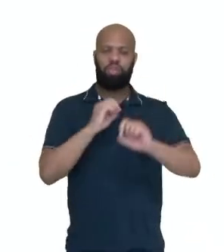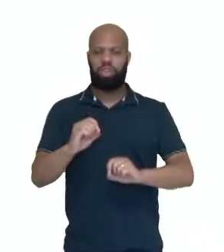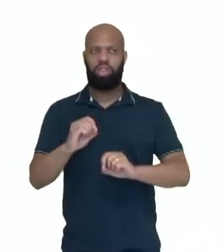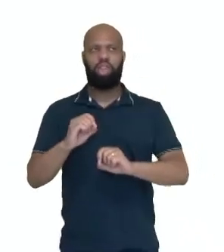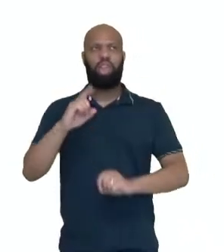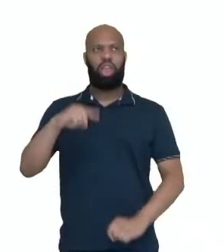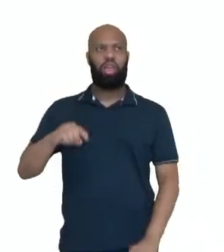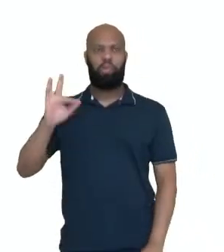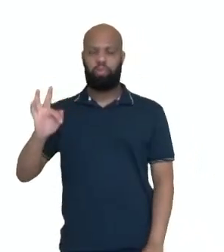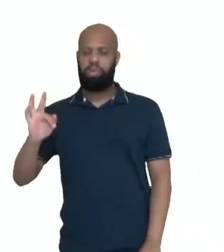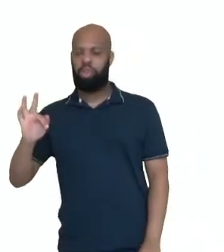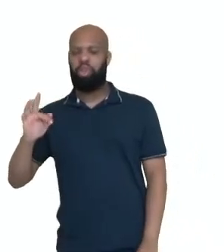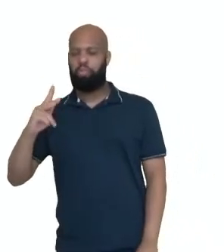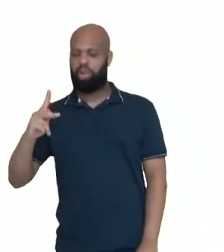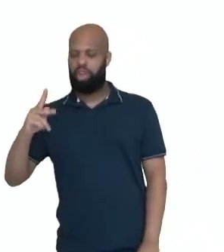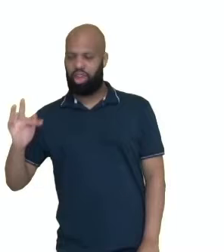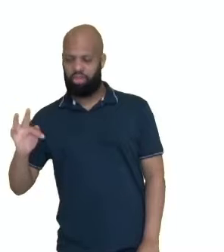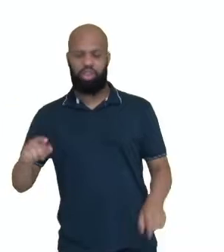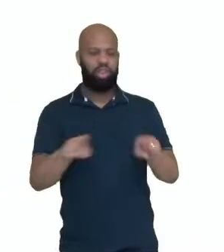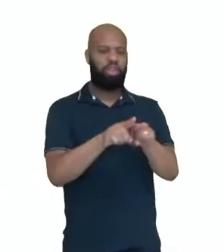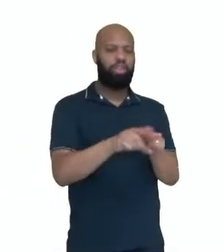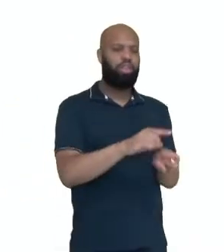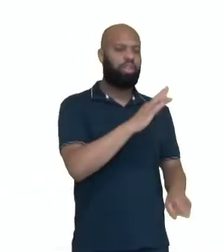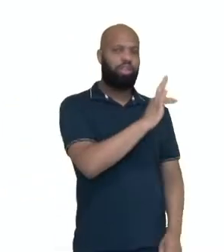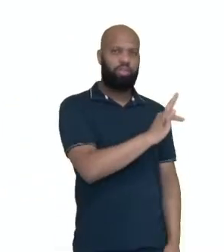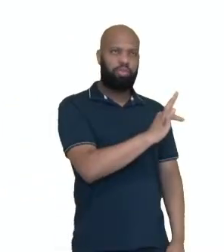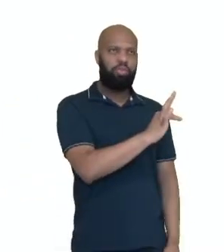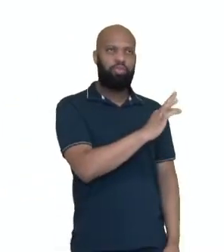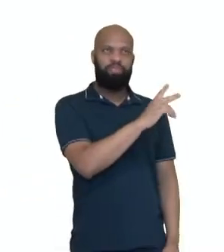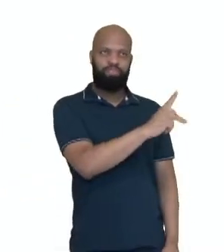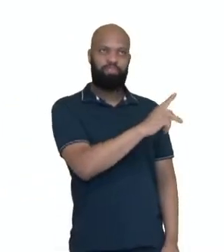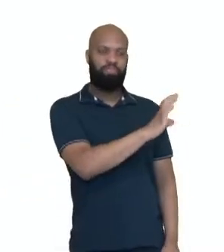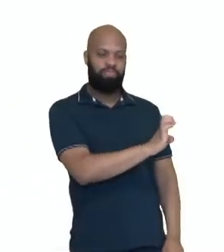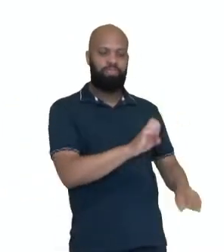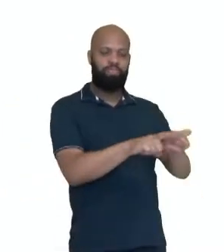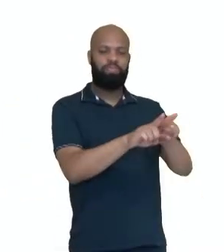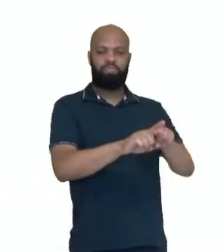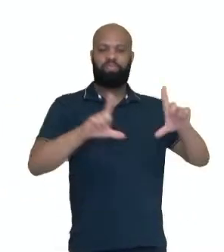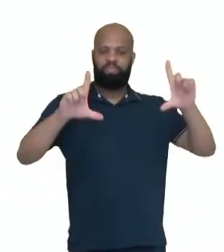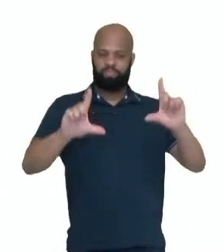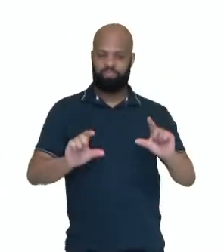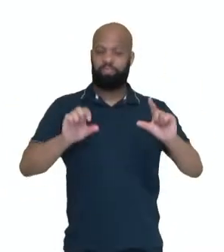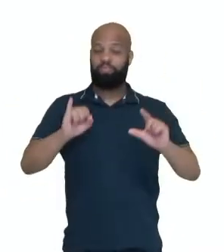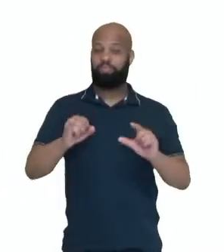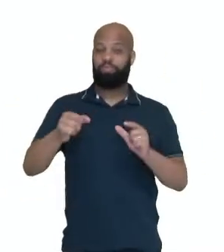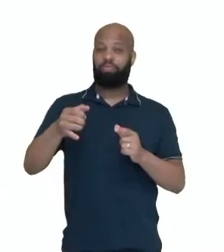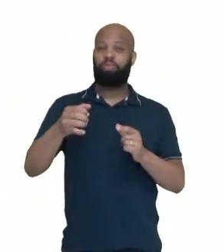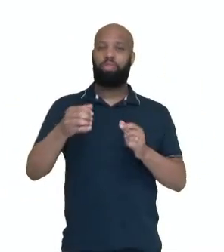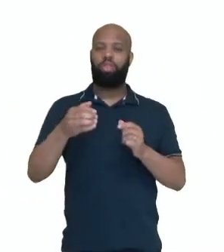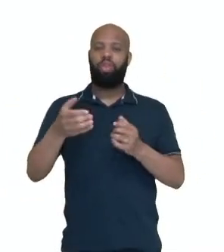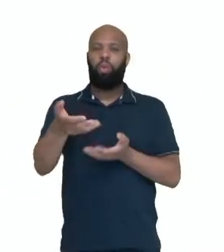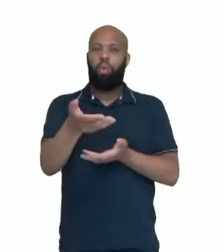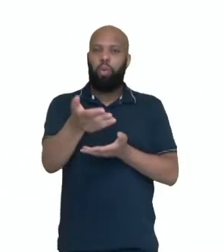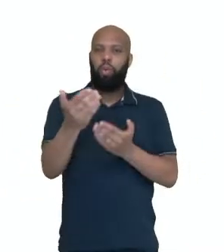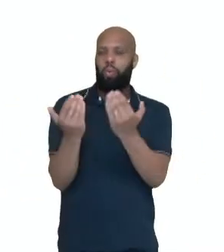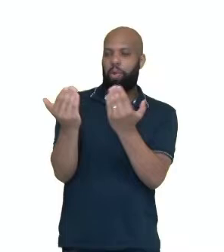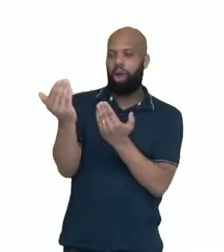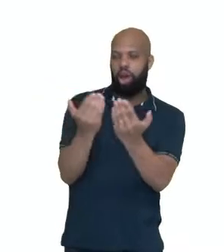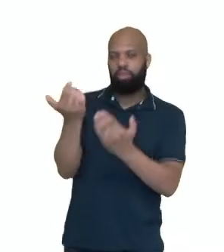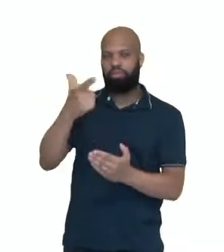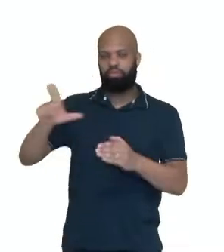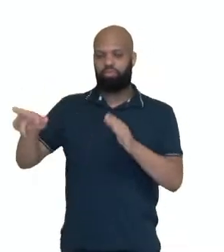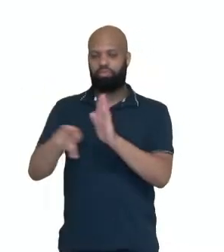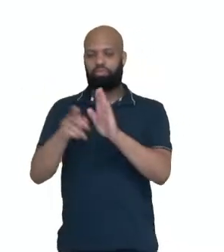ebulição baixo, quando comparados aos pontos de fusão e ebulição dos compostos iônicos. Isso ocorre devido ao tipo